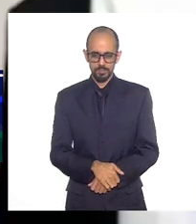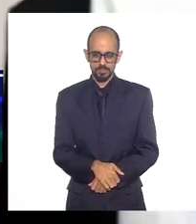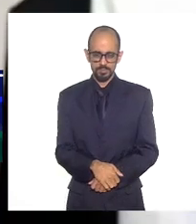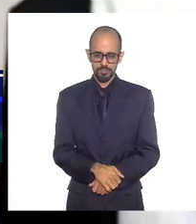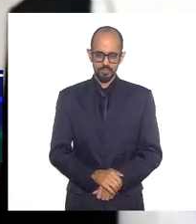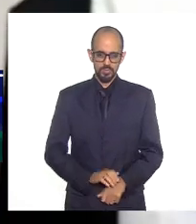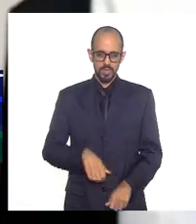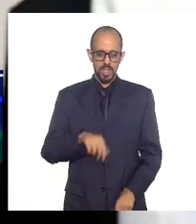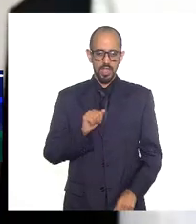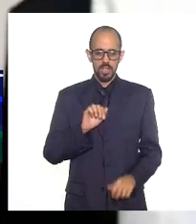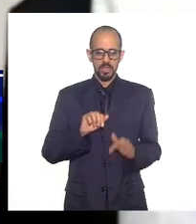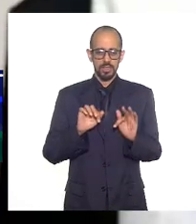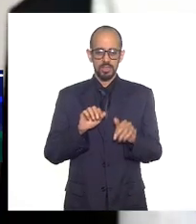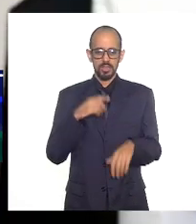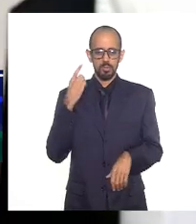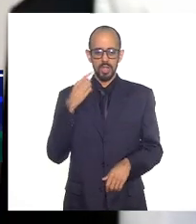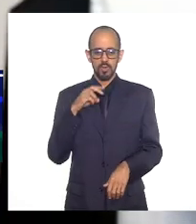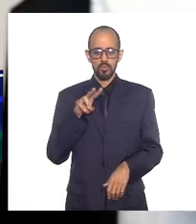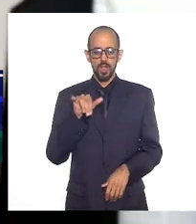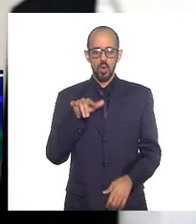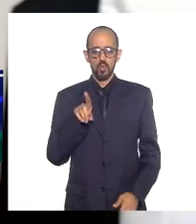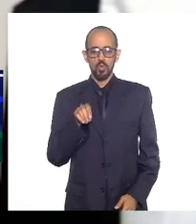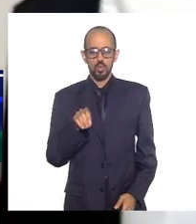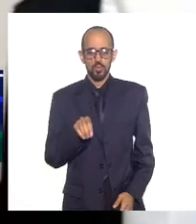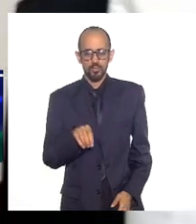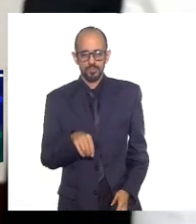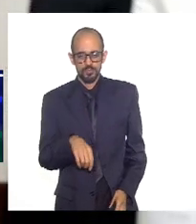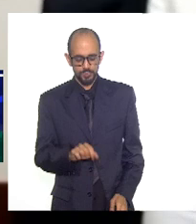Deputado Valdo Ceasa.